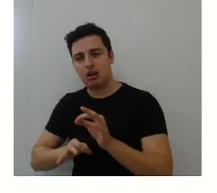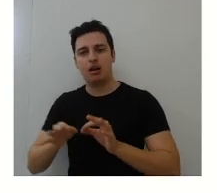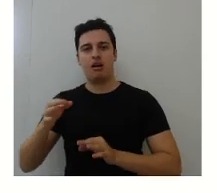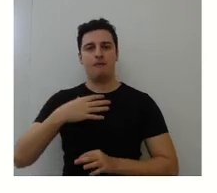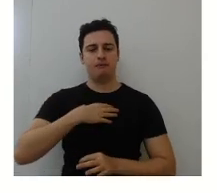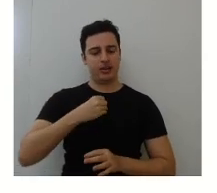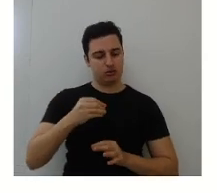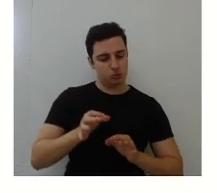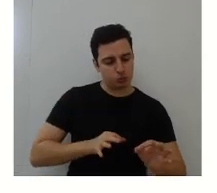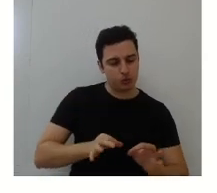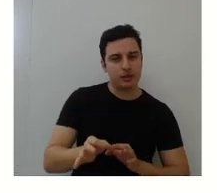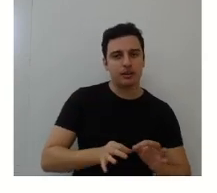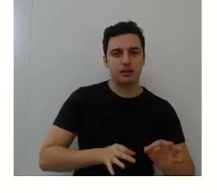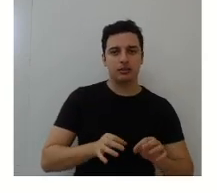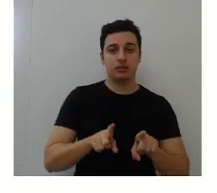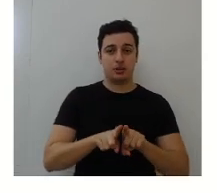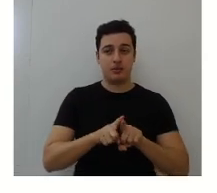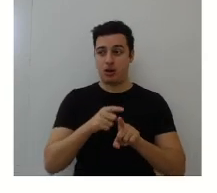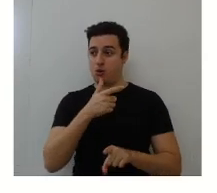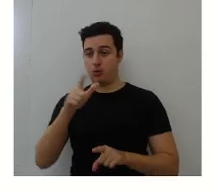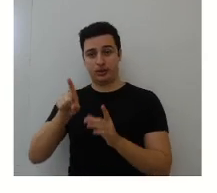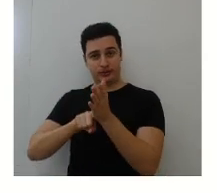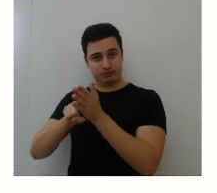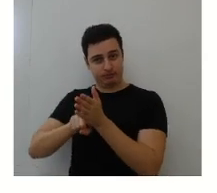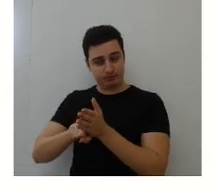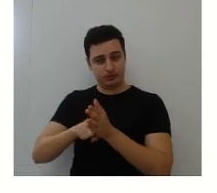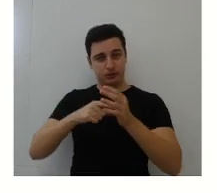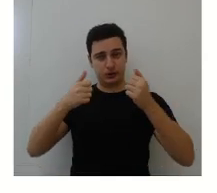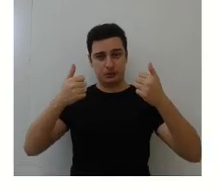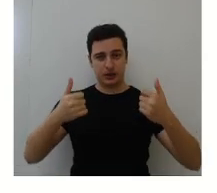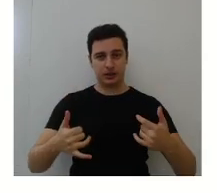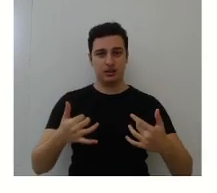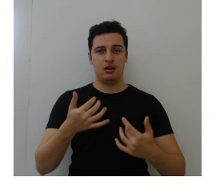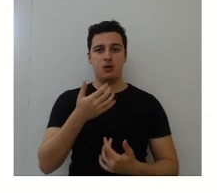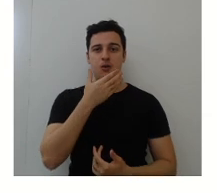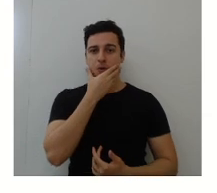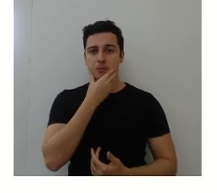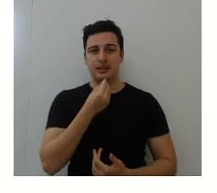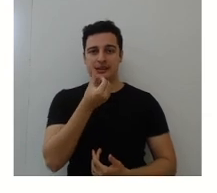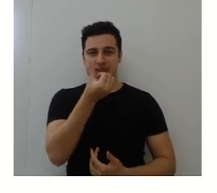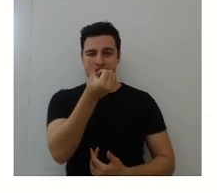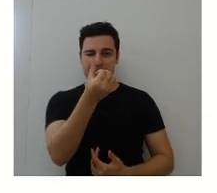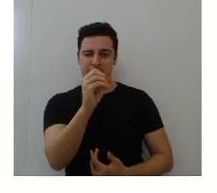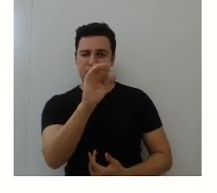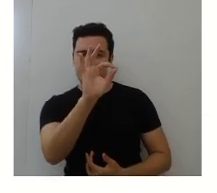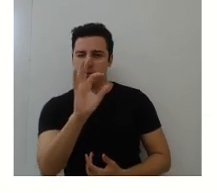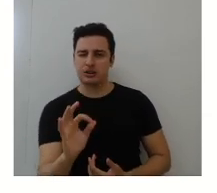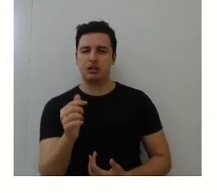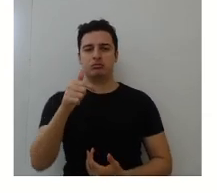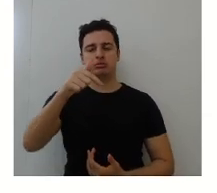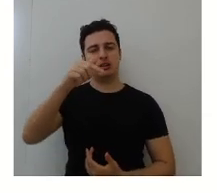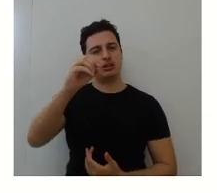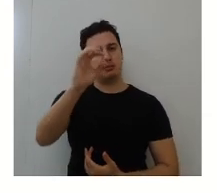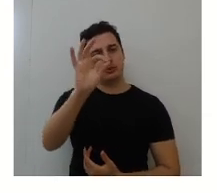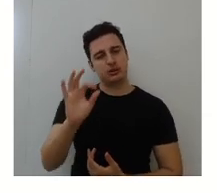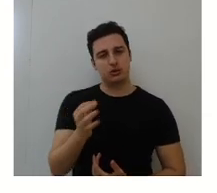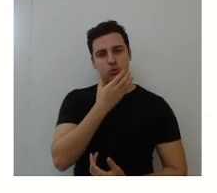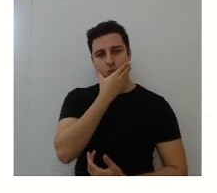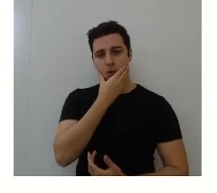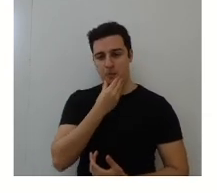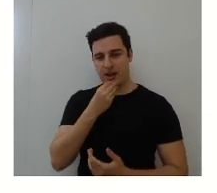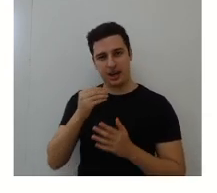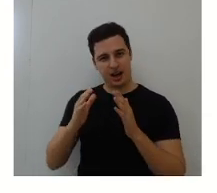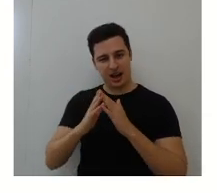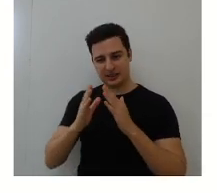pesquisa, de 60% a 70% dos homens, eles não participam das atividades de casa. Não é? A questão